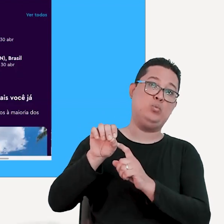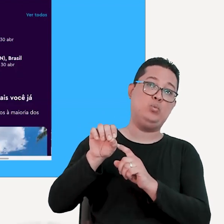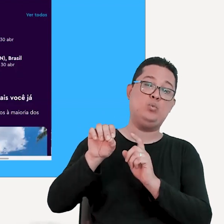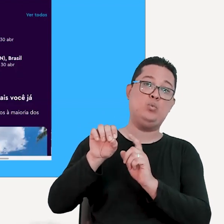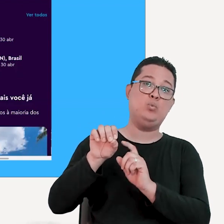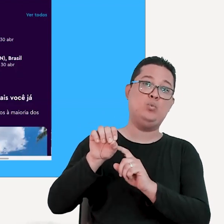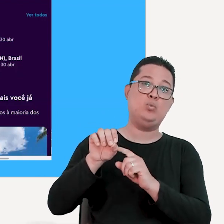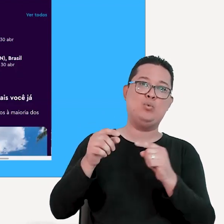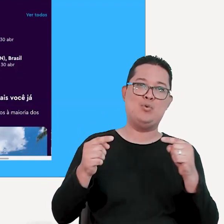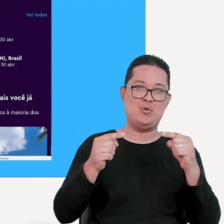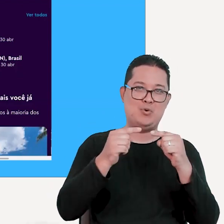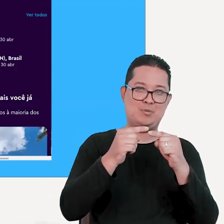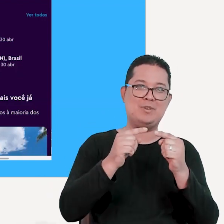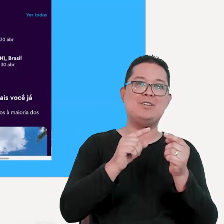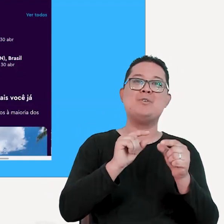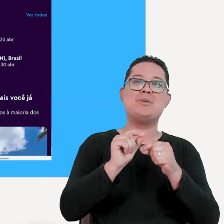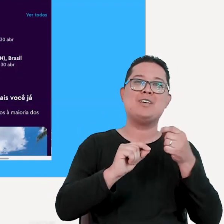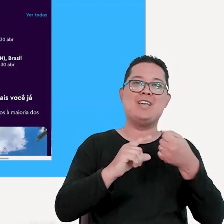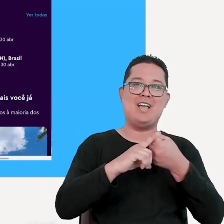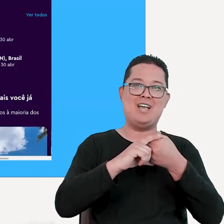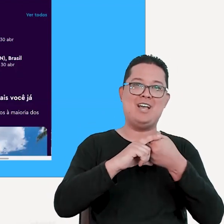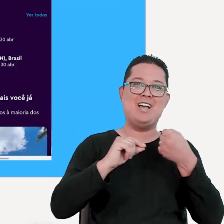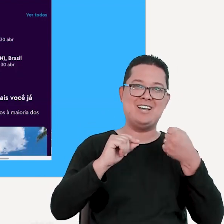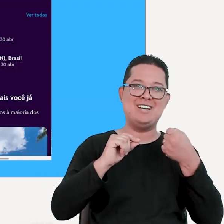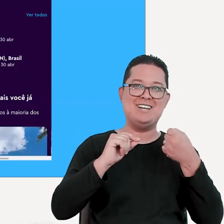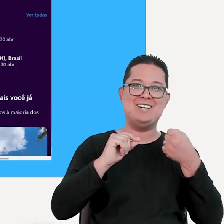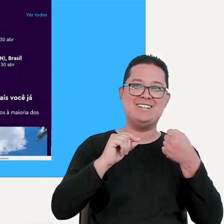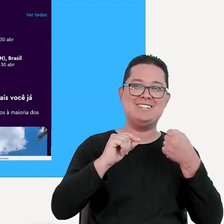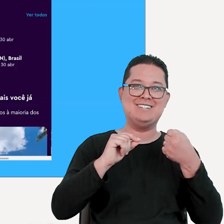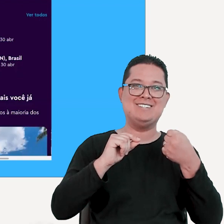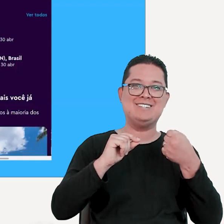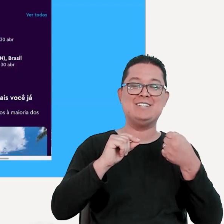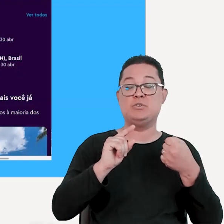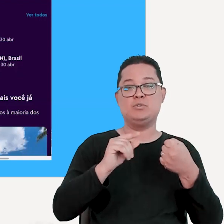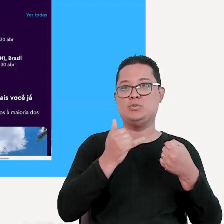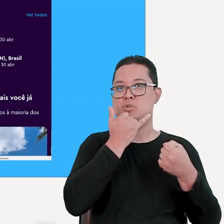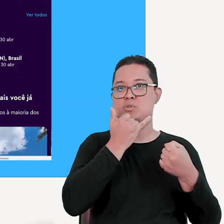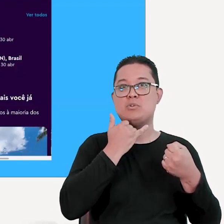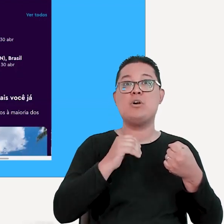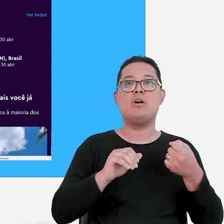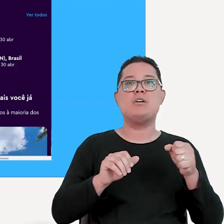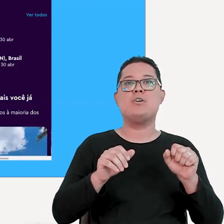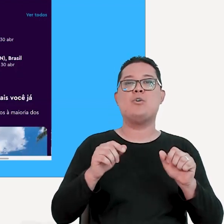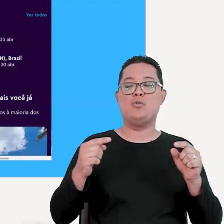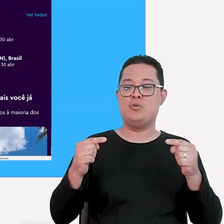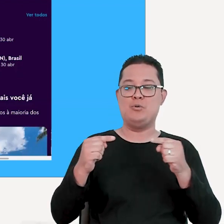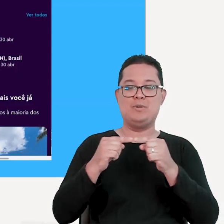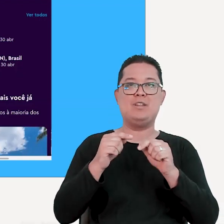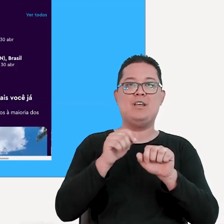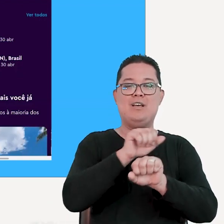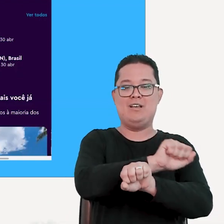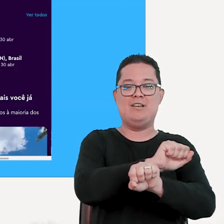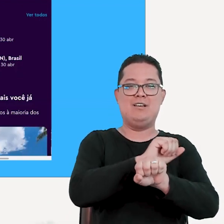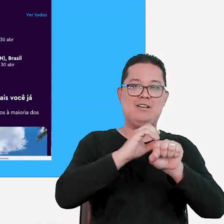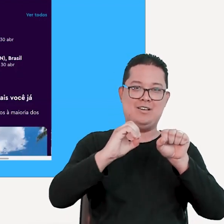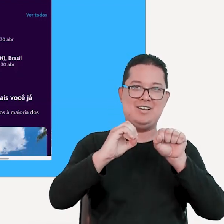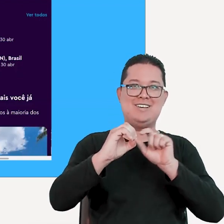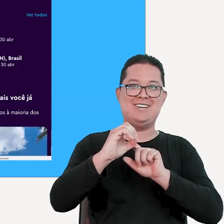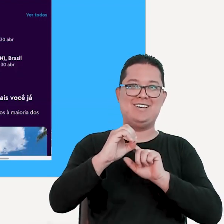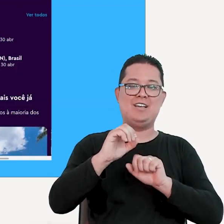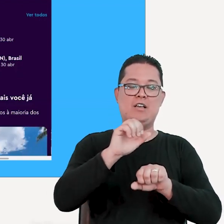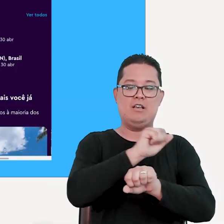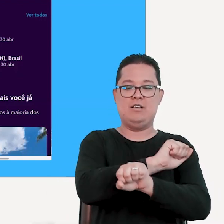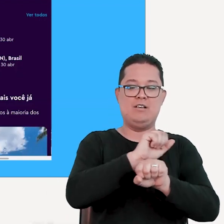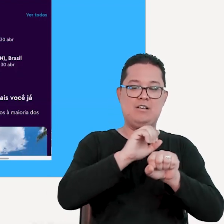ser bem-vindes, ou então pode ser que bom ter você aqui. Tem pessoas que usam bem-vindas, dependendo